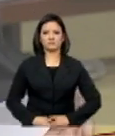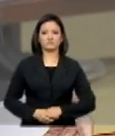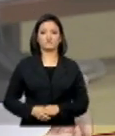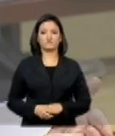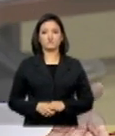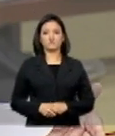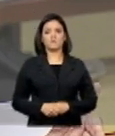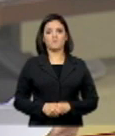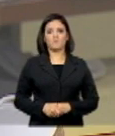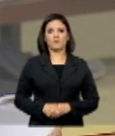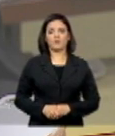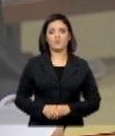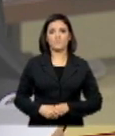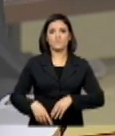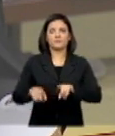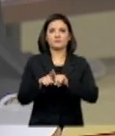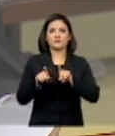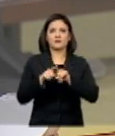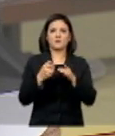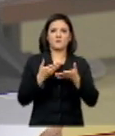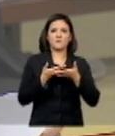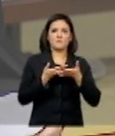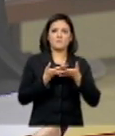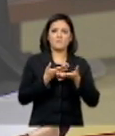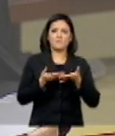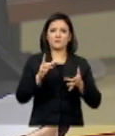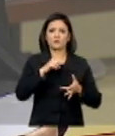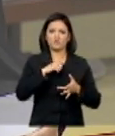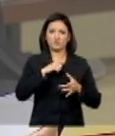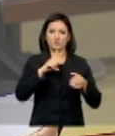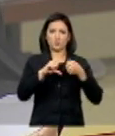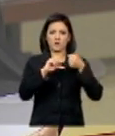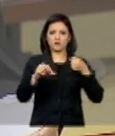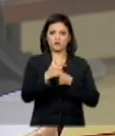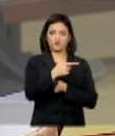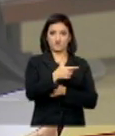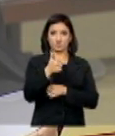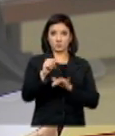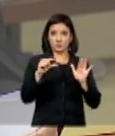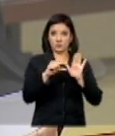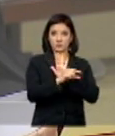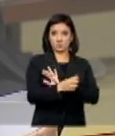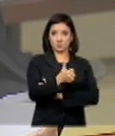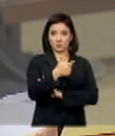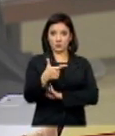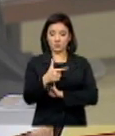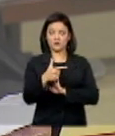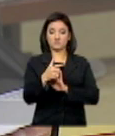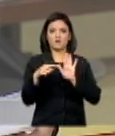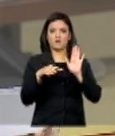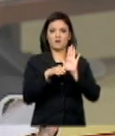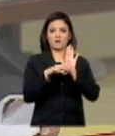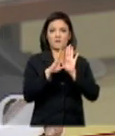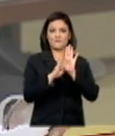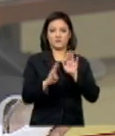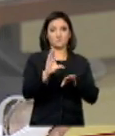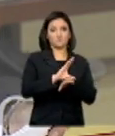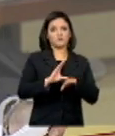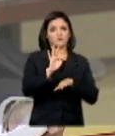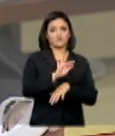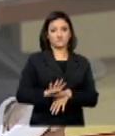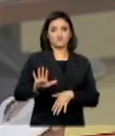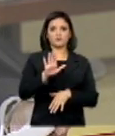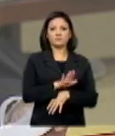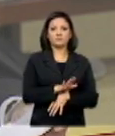frustrando a teologia do artigo 21 inciso 12 a linha pe-22 isso quase custou leal e